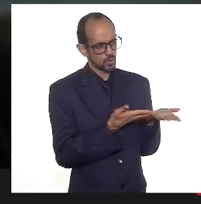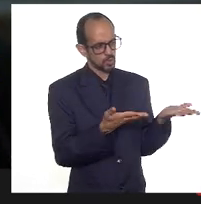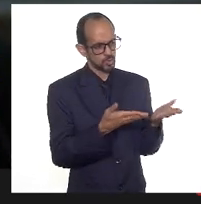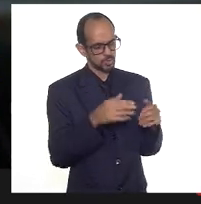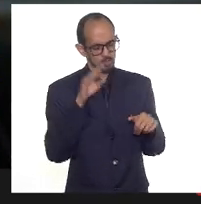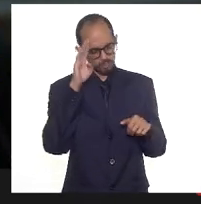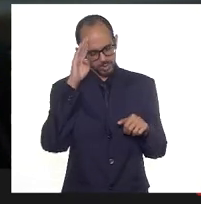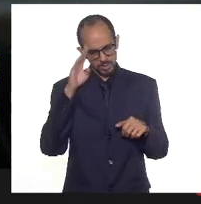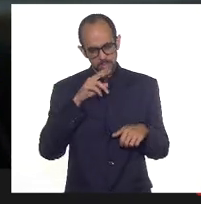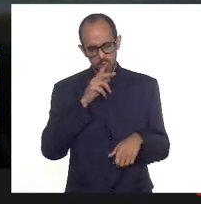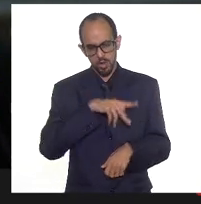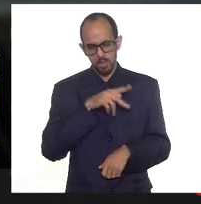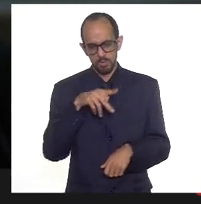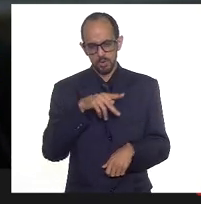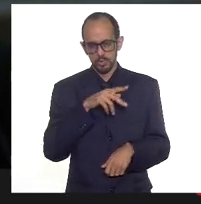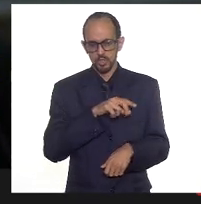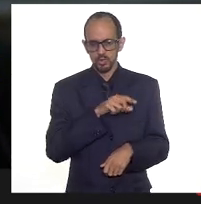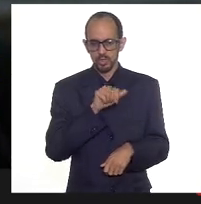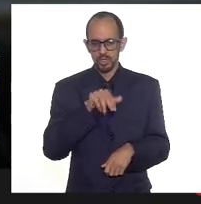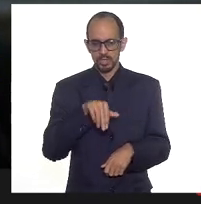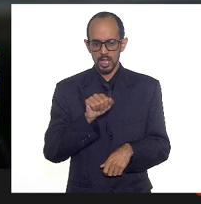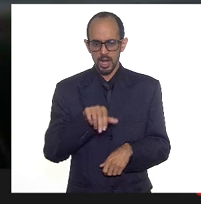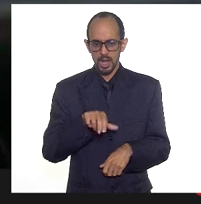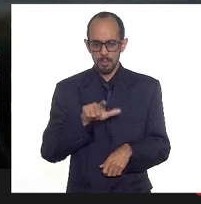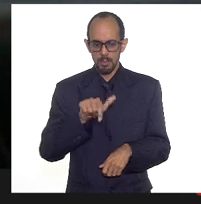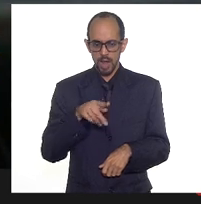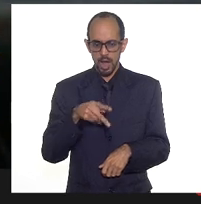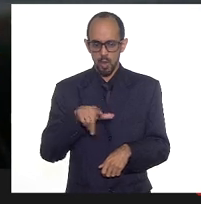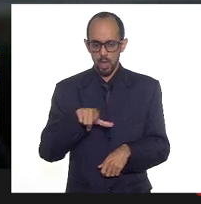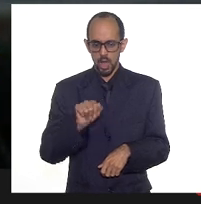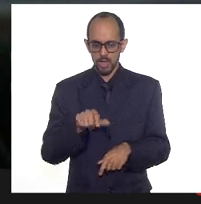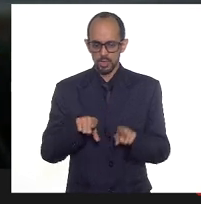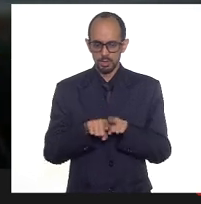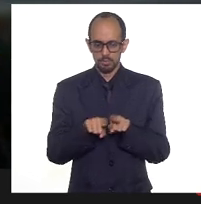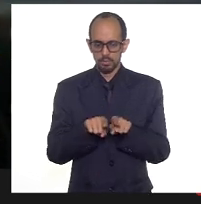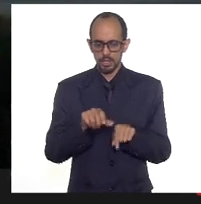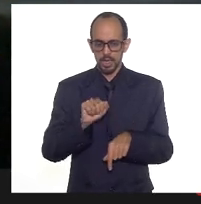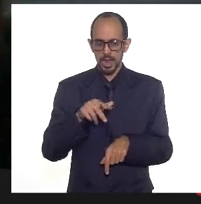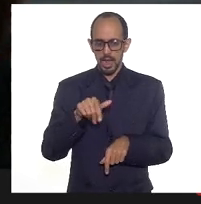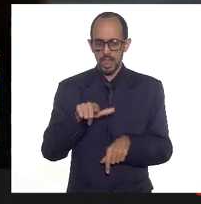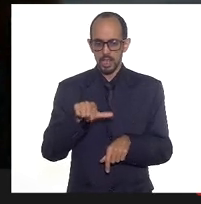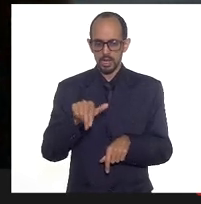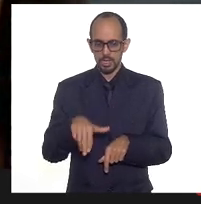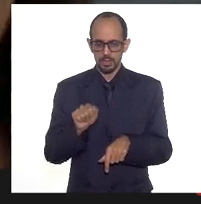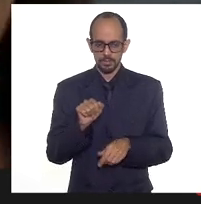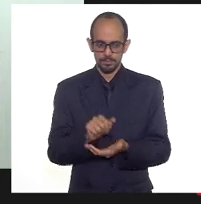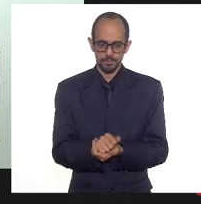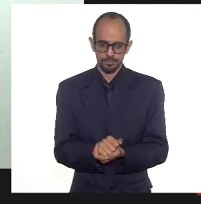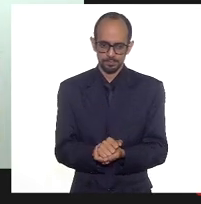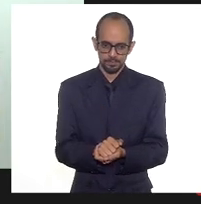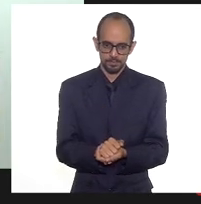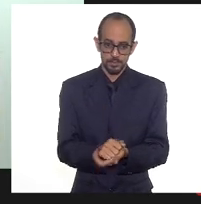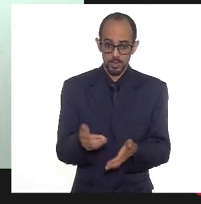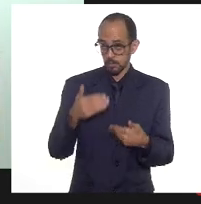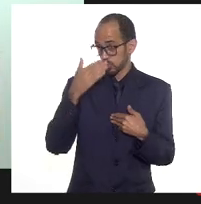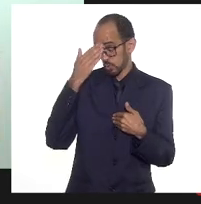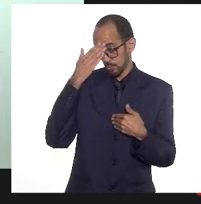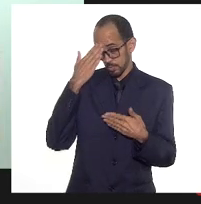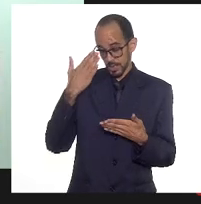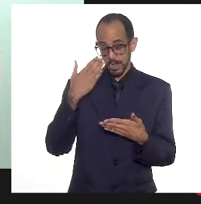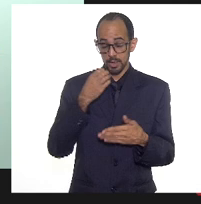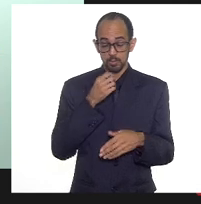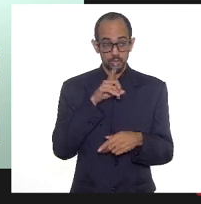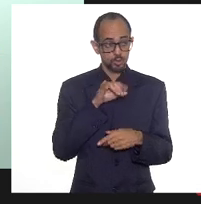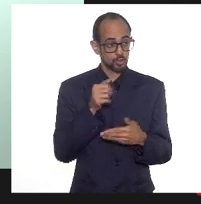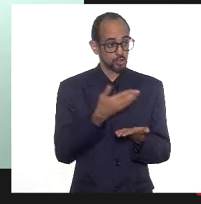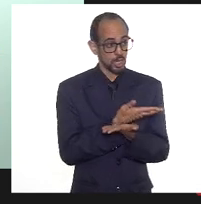falas da professora Ana Paula e da professora Lana Lage. Deputada Tia Ju, por favor. Obrigada, bom dia a todos e